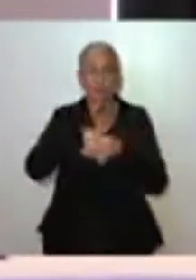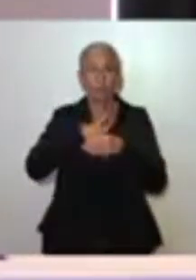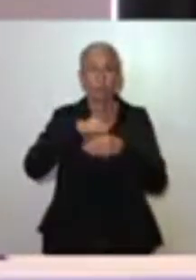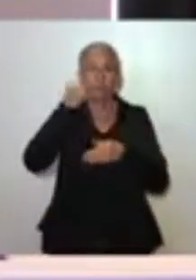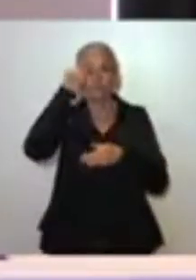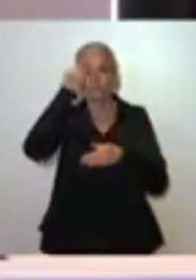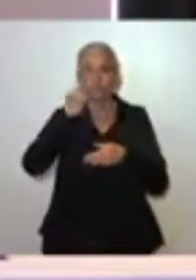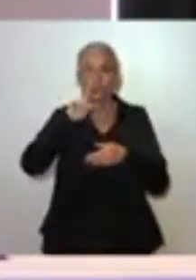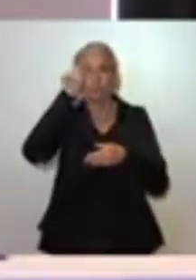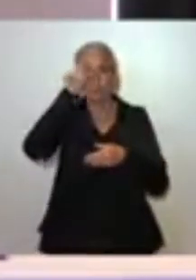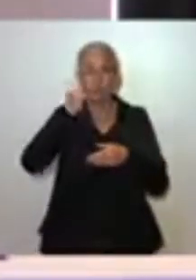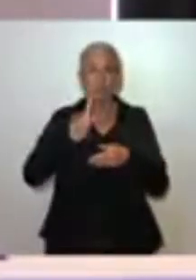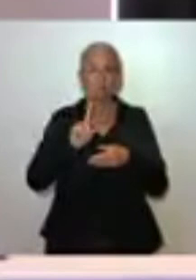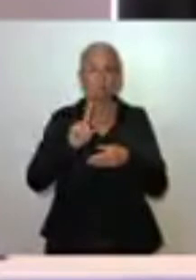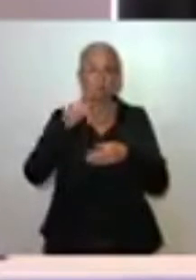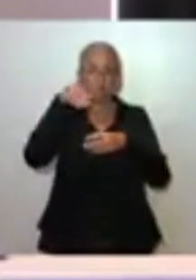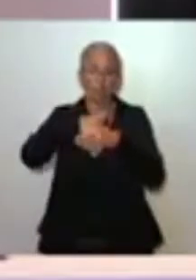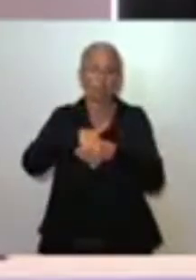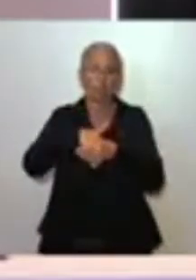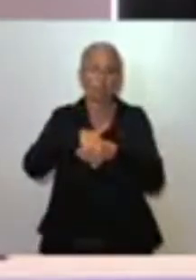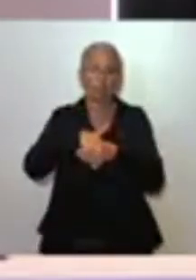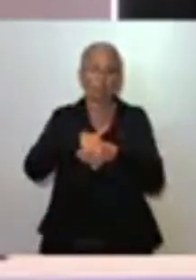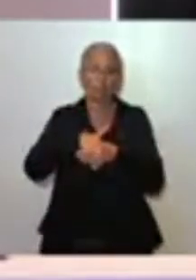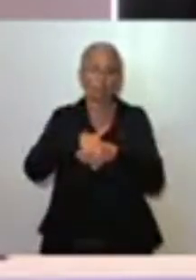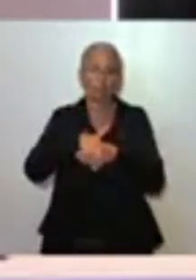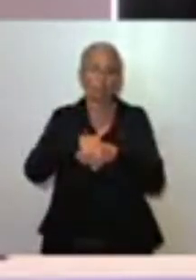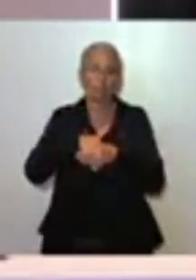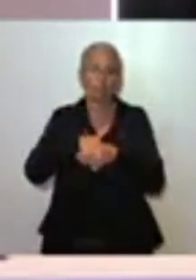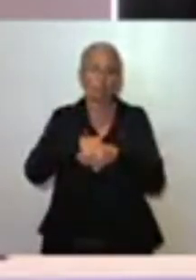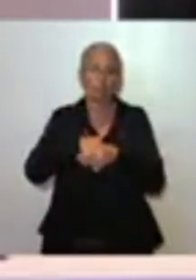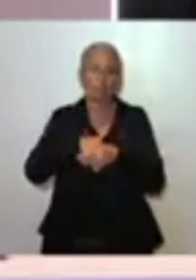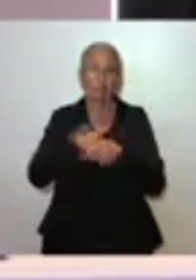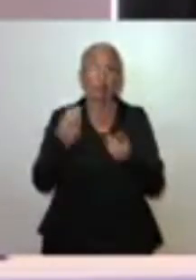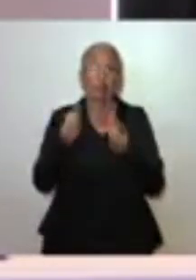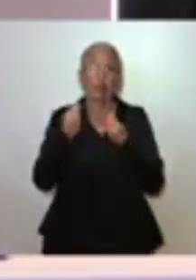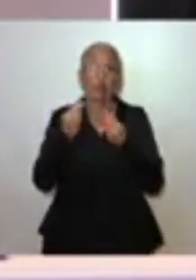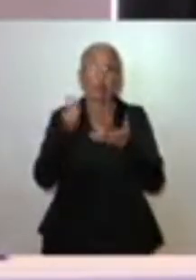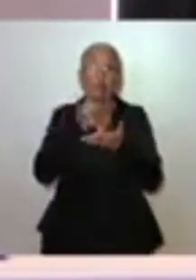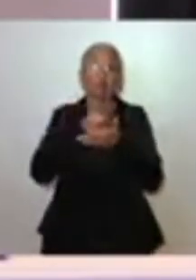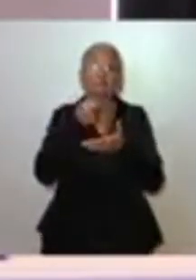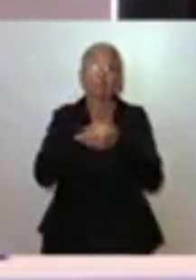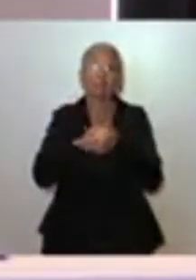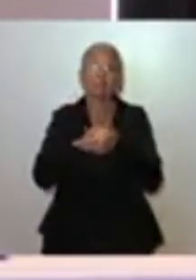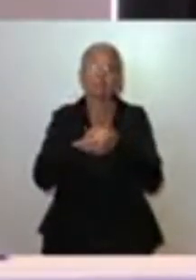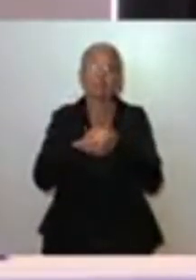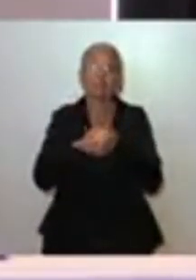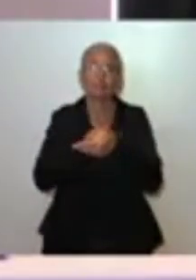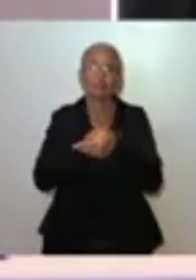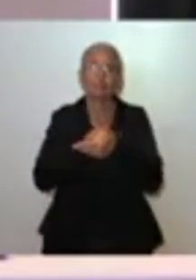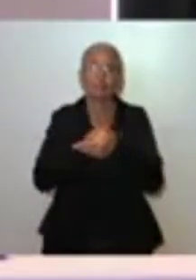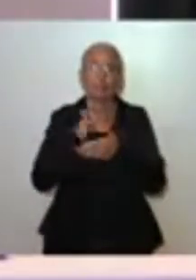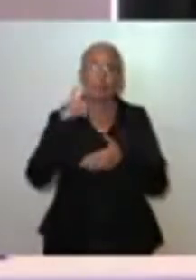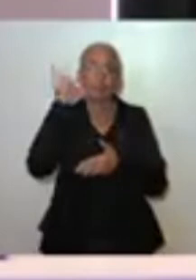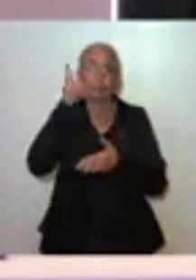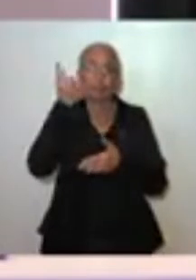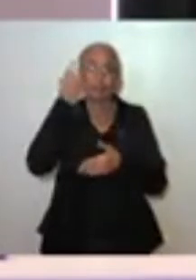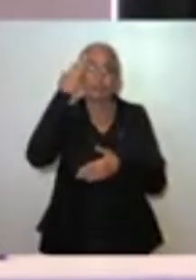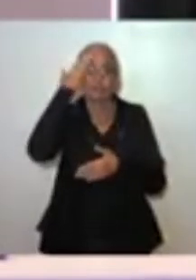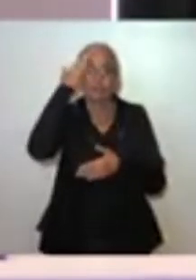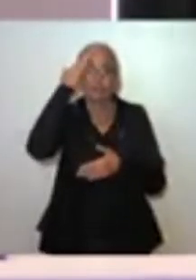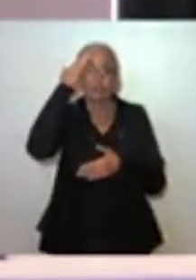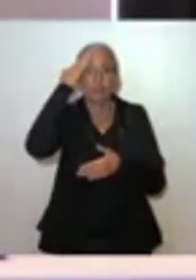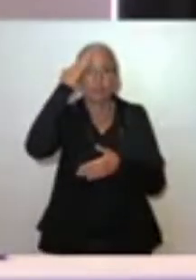sabe quem o representa Portanto ele não entende quem cobrar e o deputado também um sabe exatamente